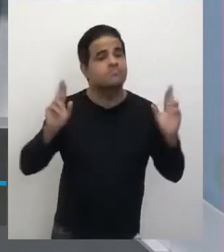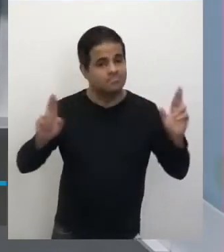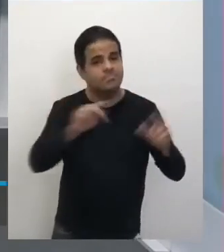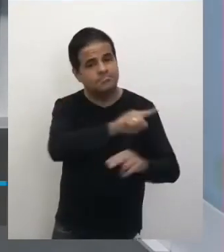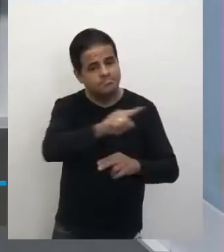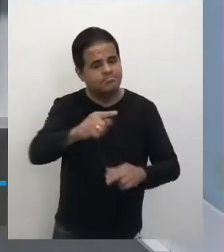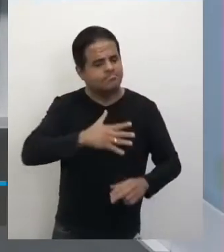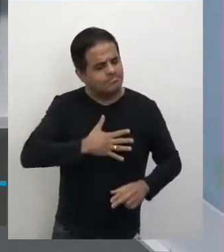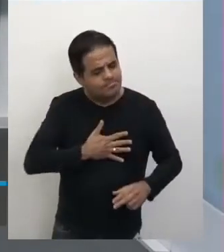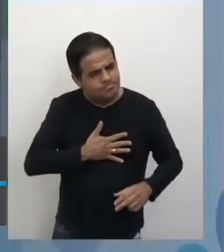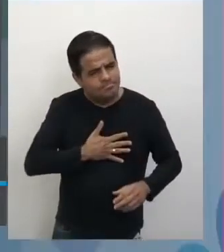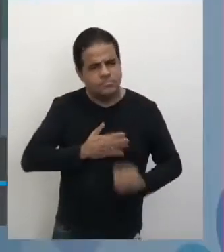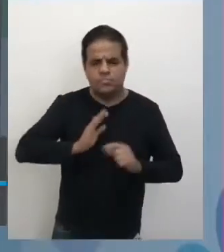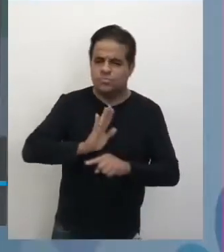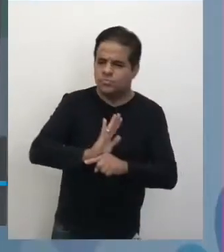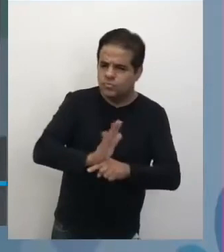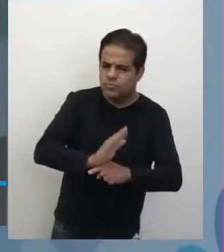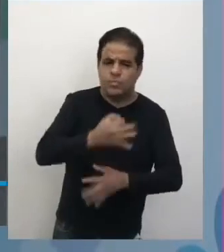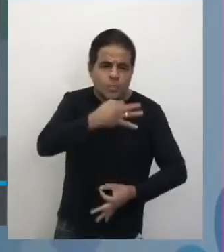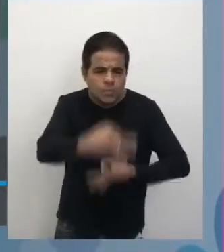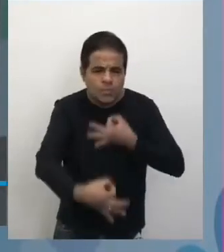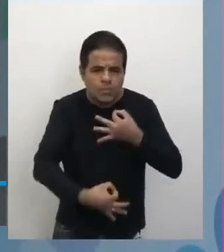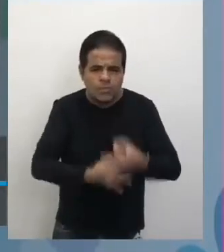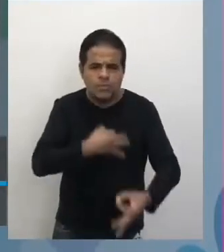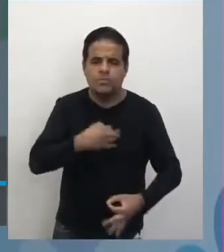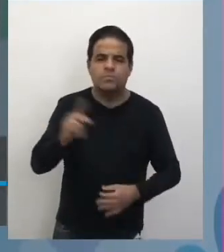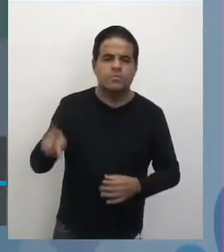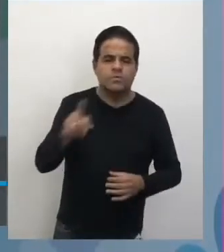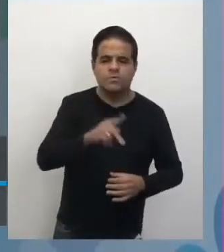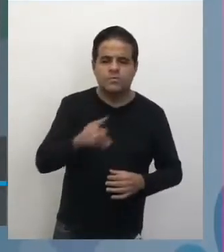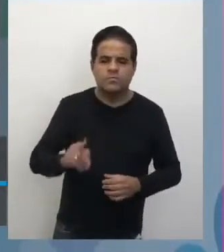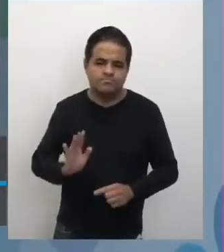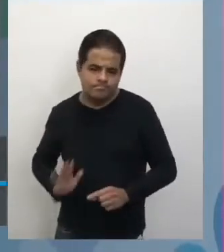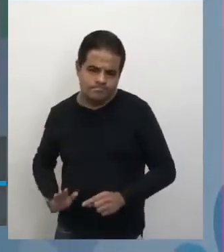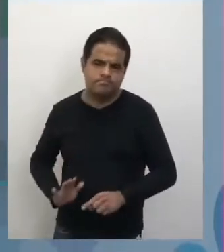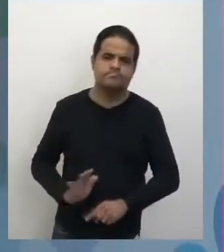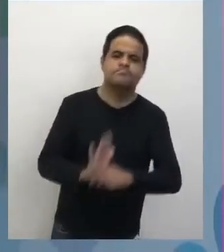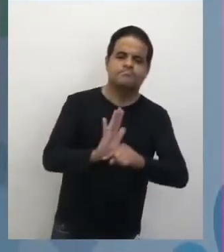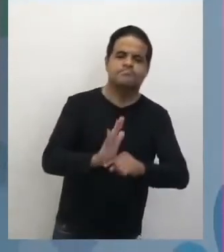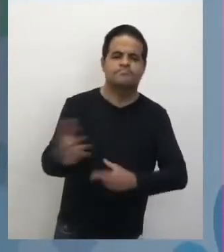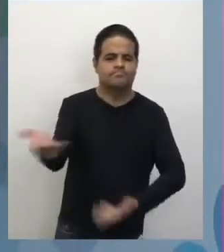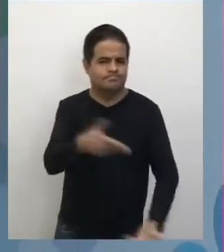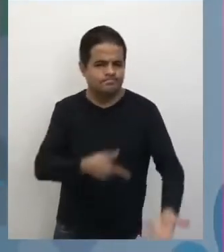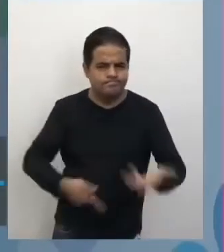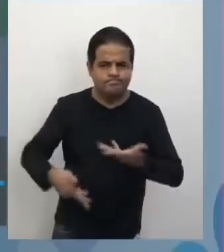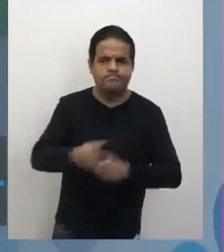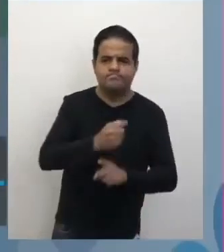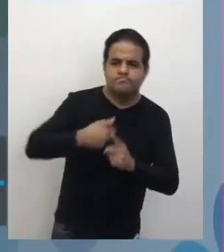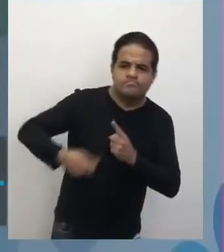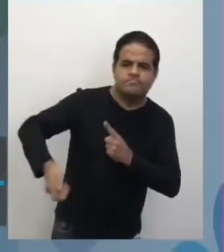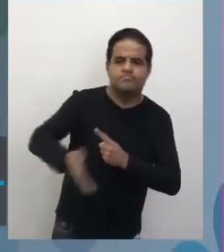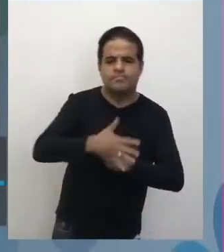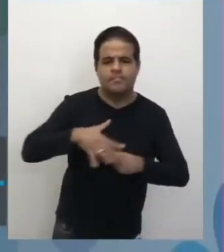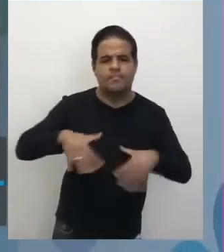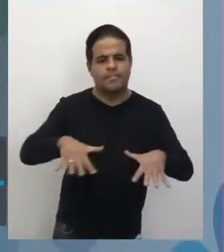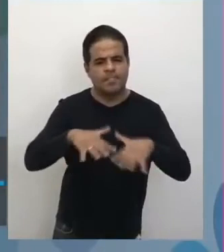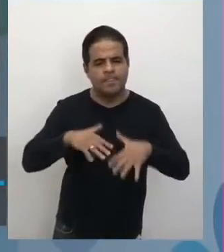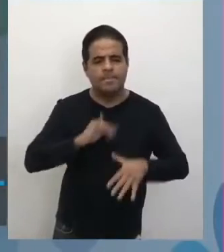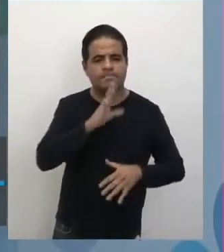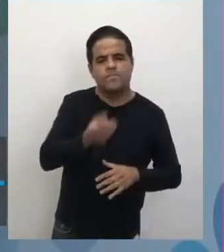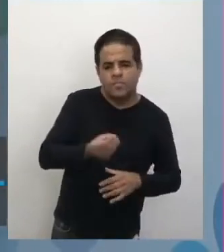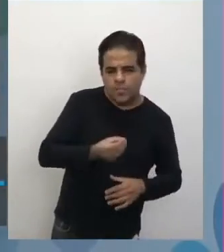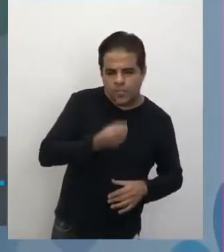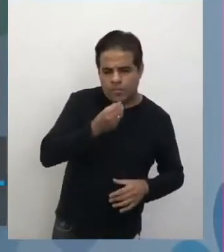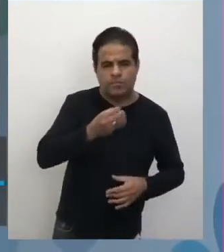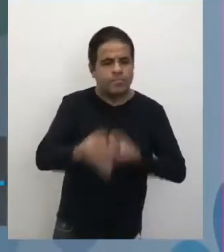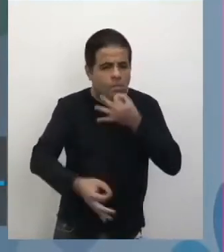do vídeo também, agora aqui nos comentários do Russo, nos ajudando a relacionar melhor os aspectos socioambientais, né? Agora, você tem uma oportunidade de